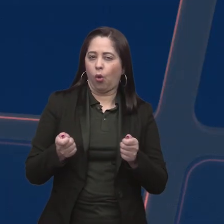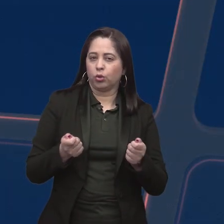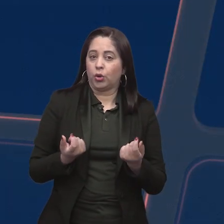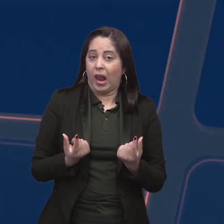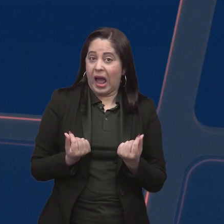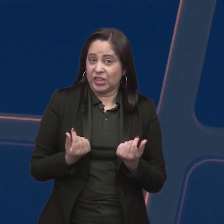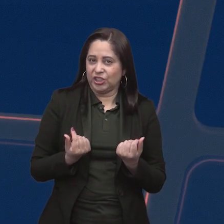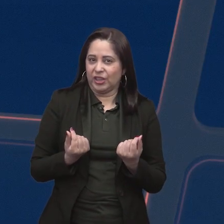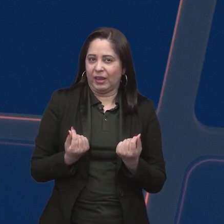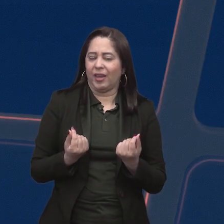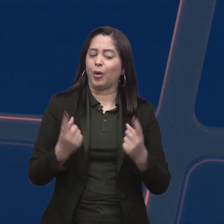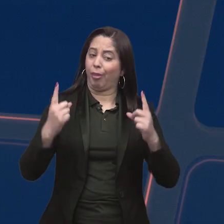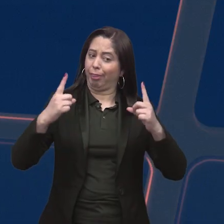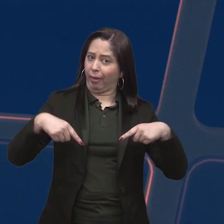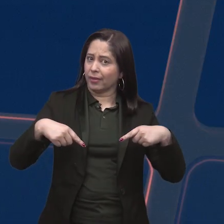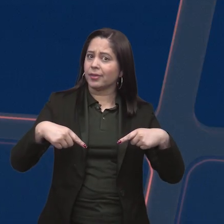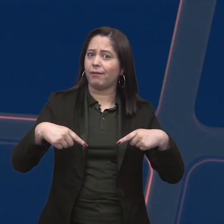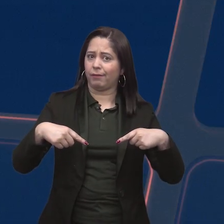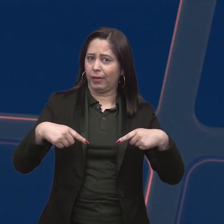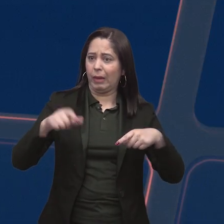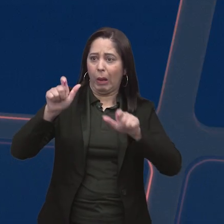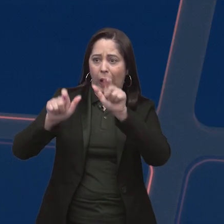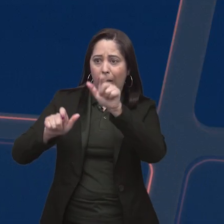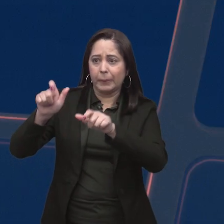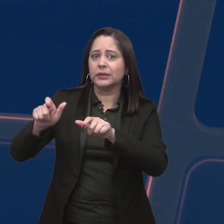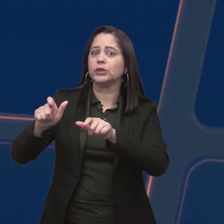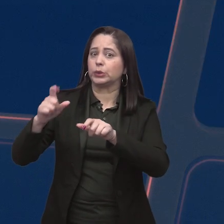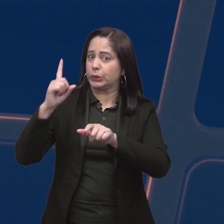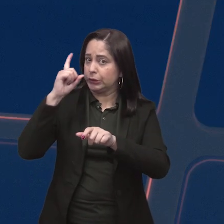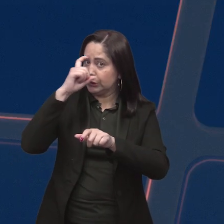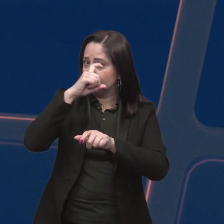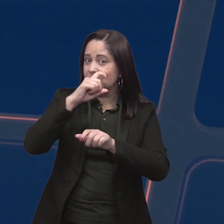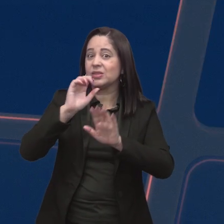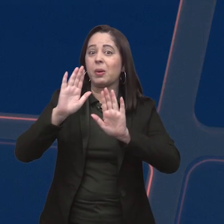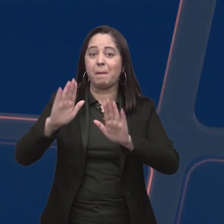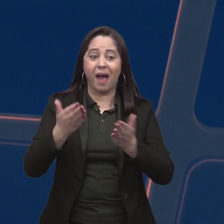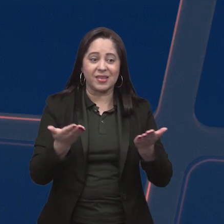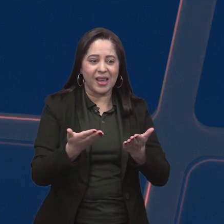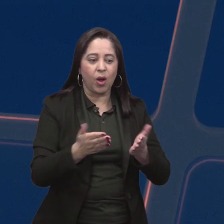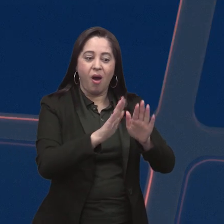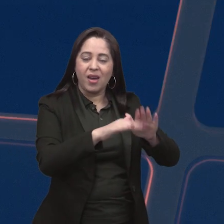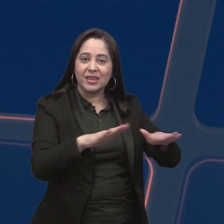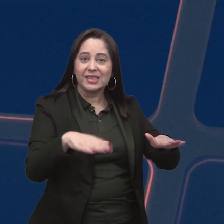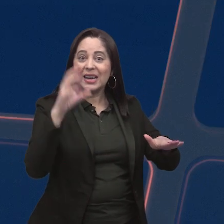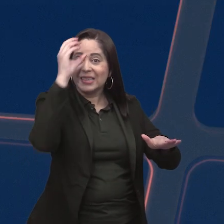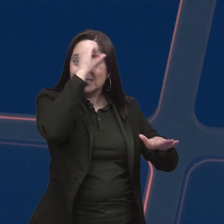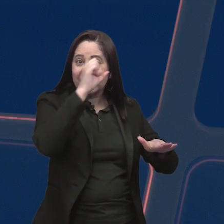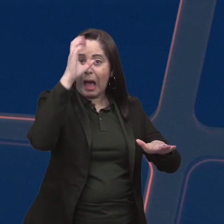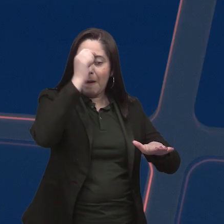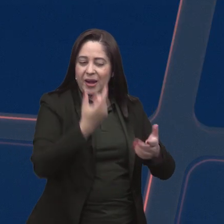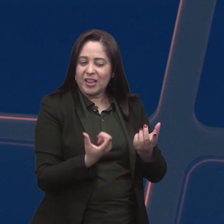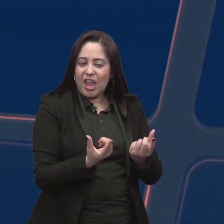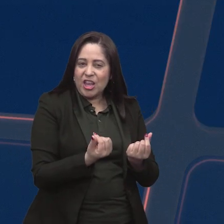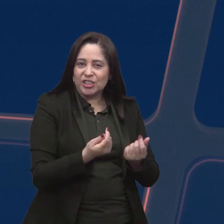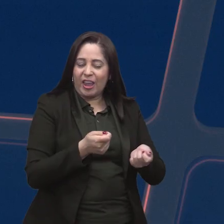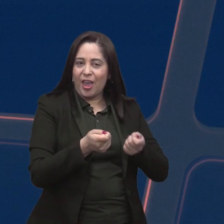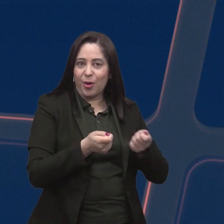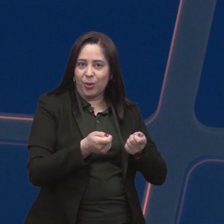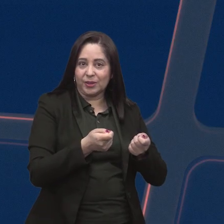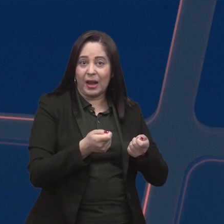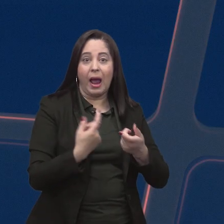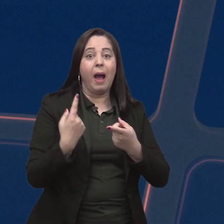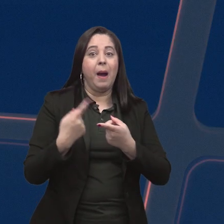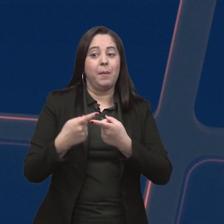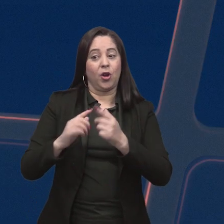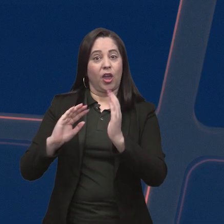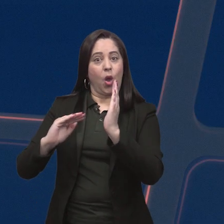Saber lidar com o dinheiro é um desafio para muitos adultos, mas esse aprendizado agora começa cedo nas salas de aula. O